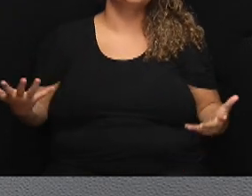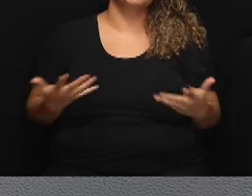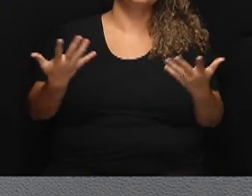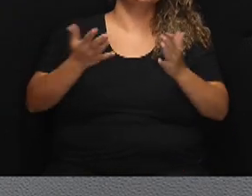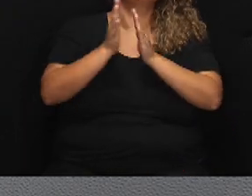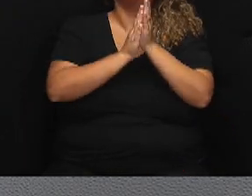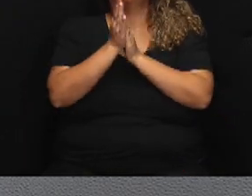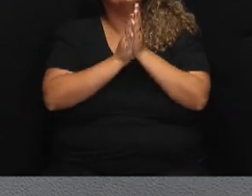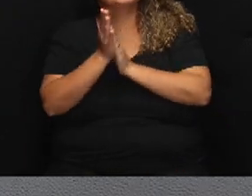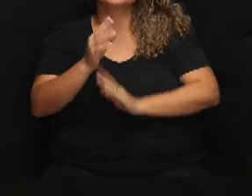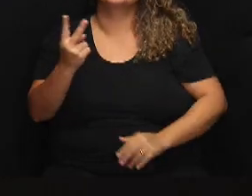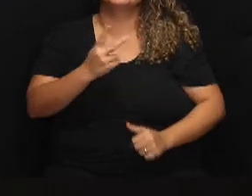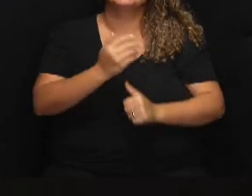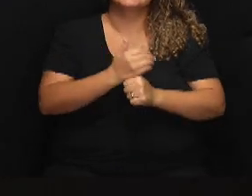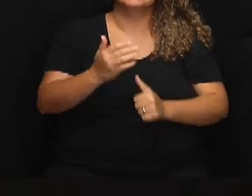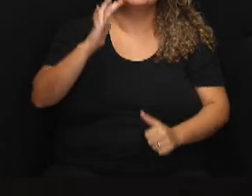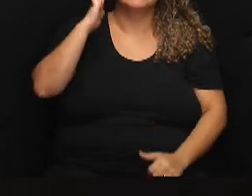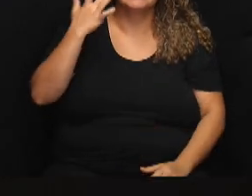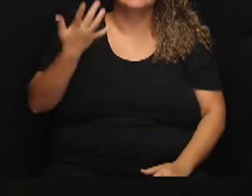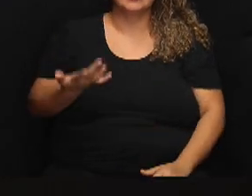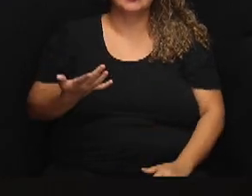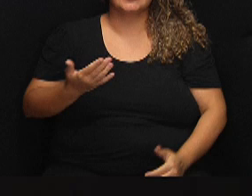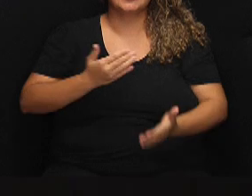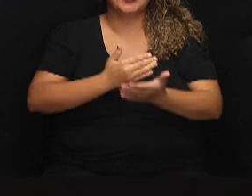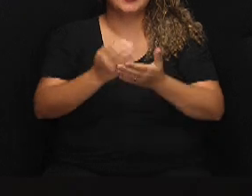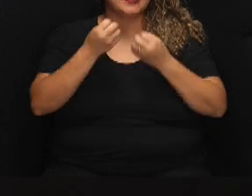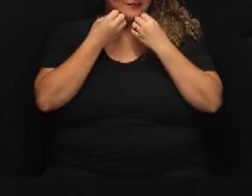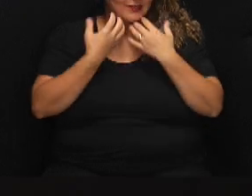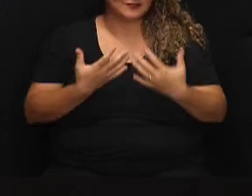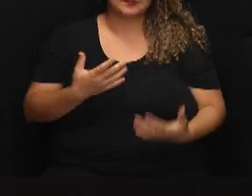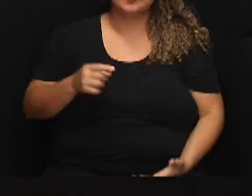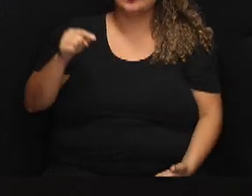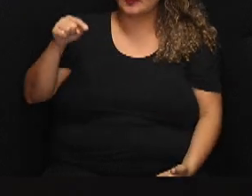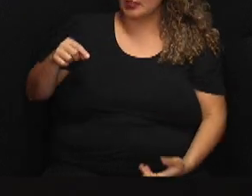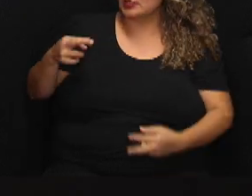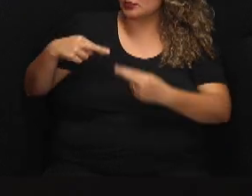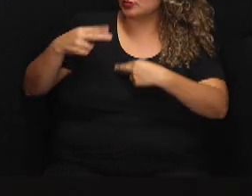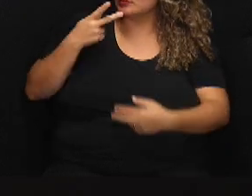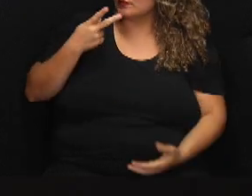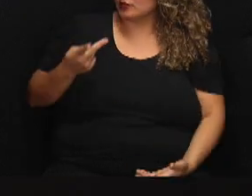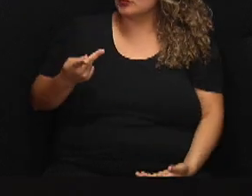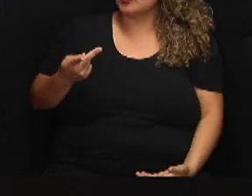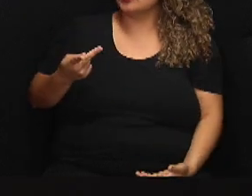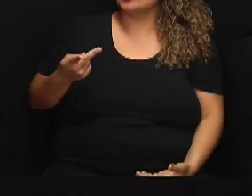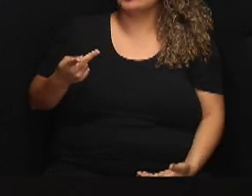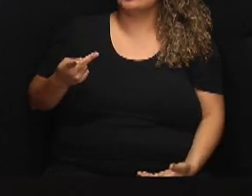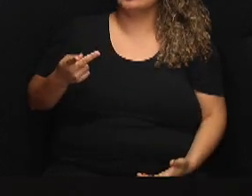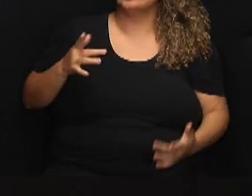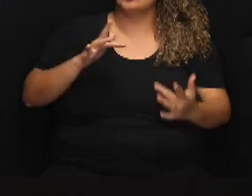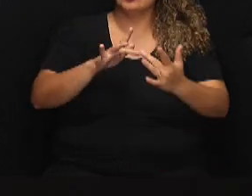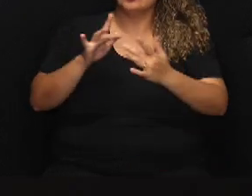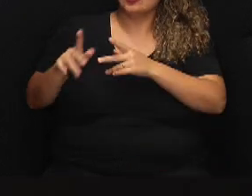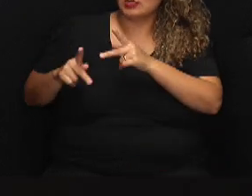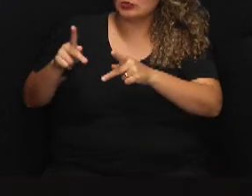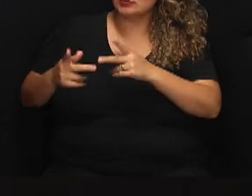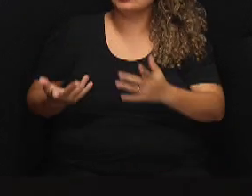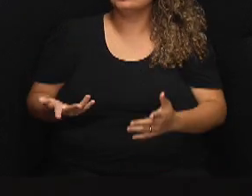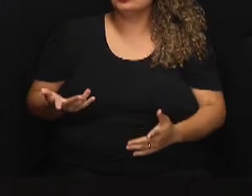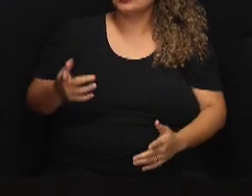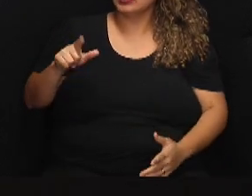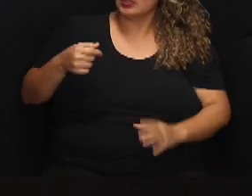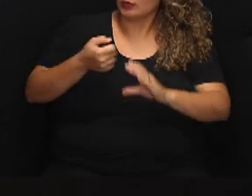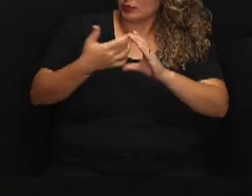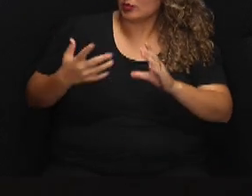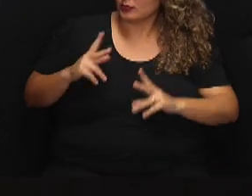para esse segundo mandato e acho que a gente está começando bem. Essa questão que você falou, né, do contato com a população é uma